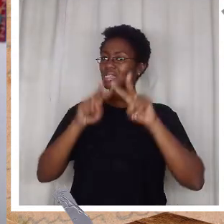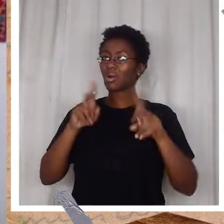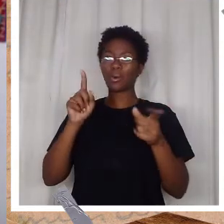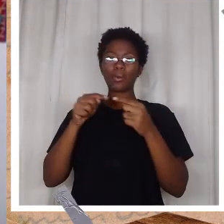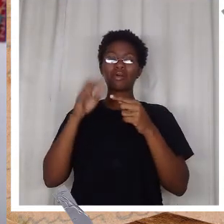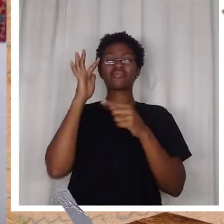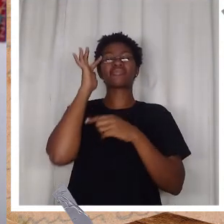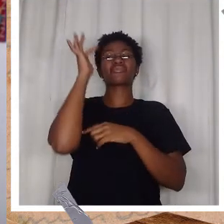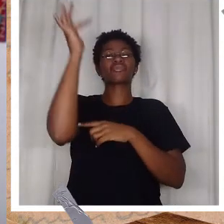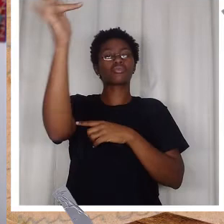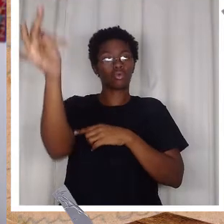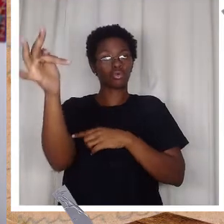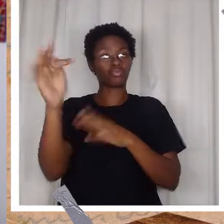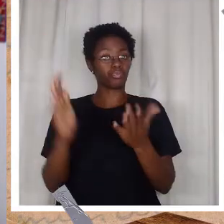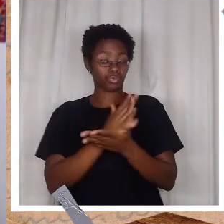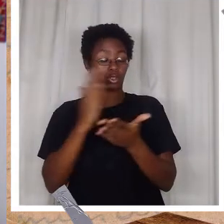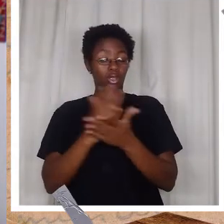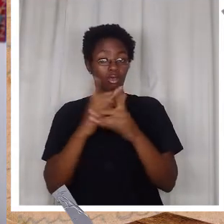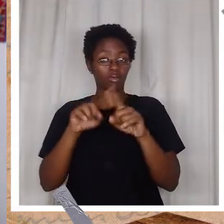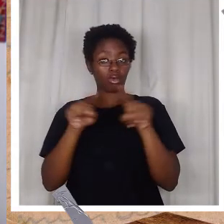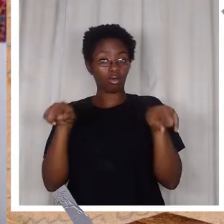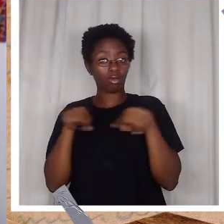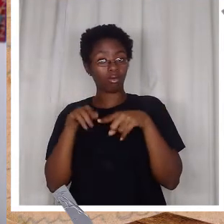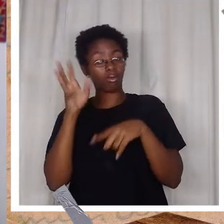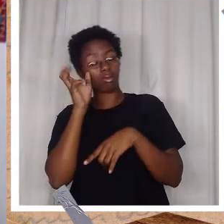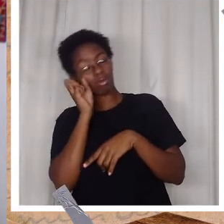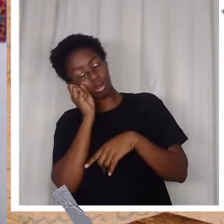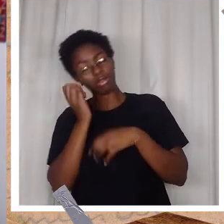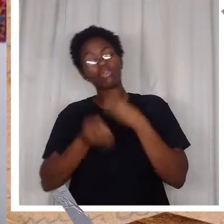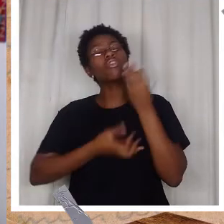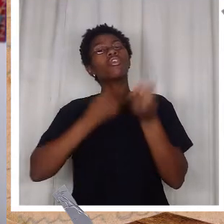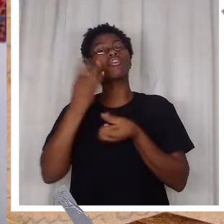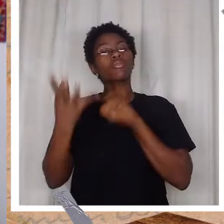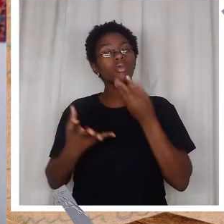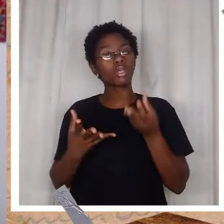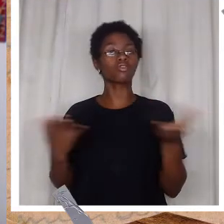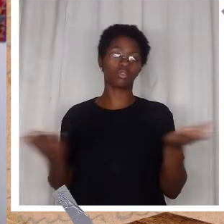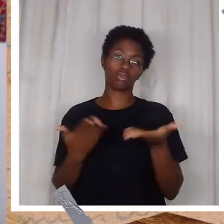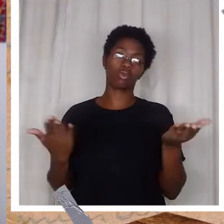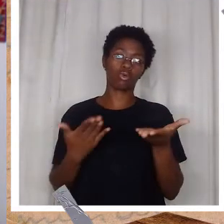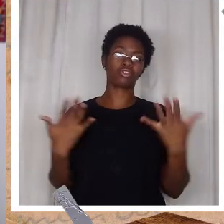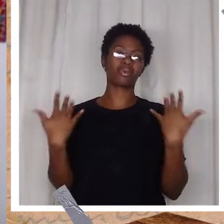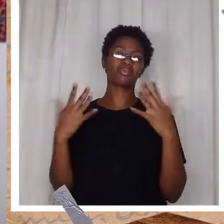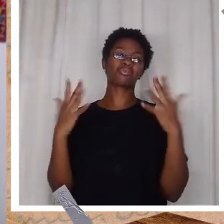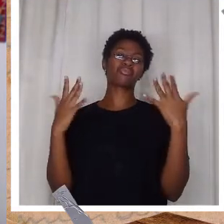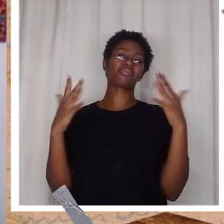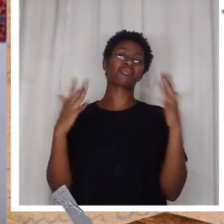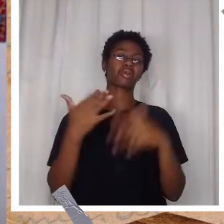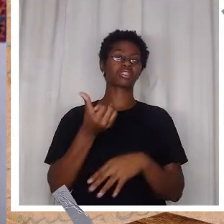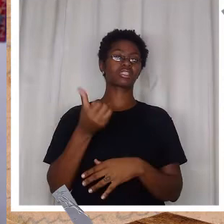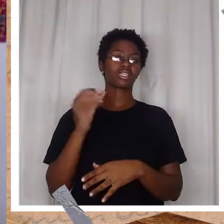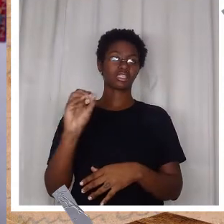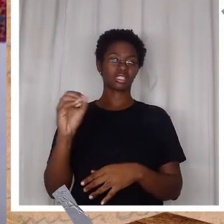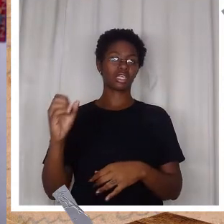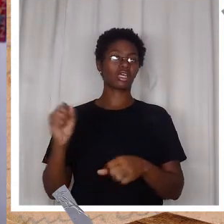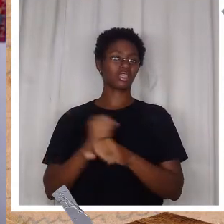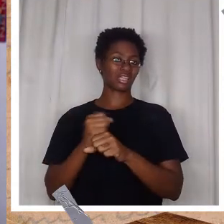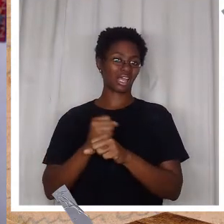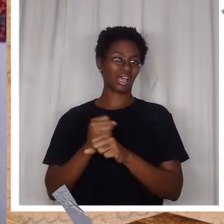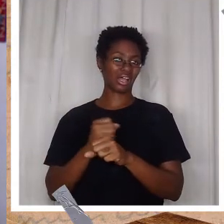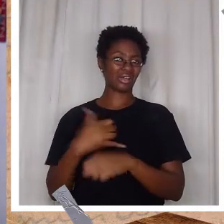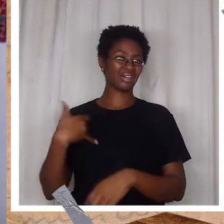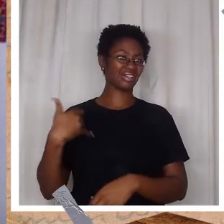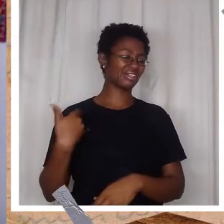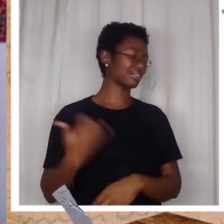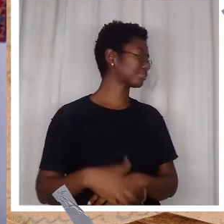livro, O Quarto de Despejo, que é o que a gente está comemorando hoje, 60 anos, que eu tive a graça... Eu tenho que mostrar, porque essas coisas têm que